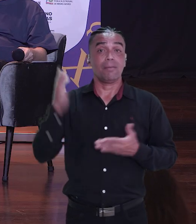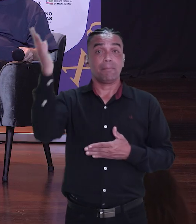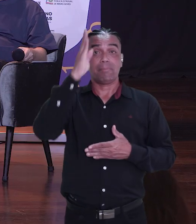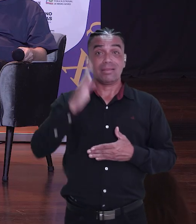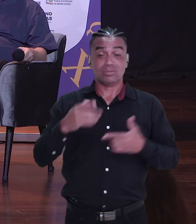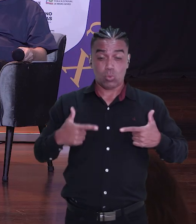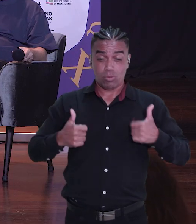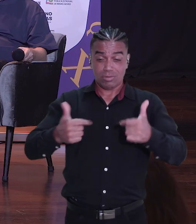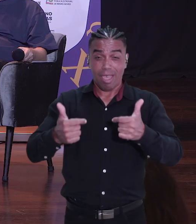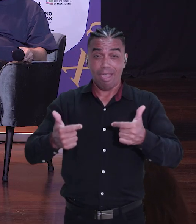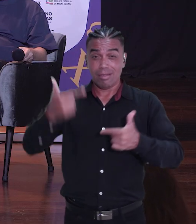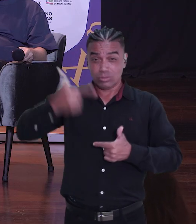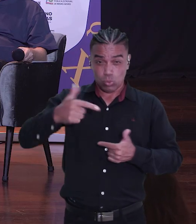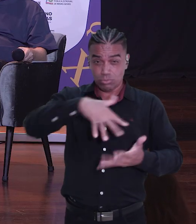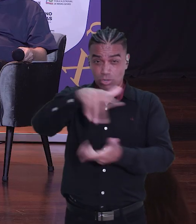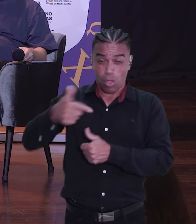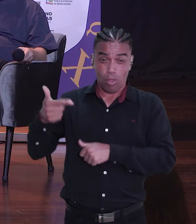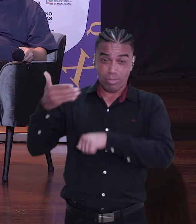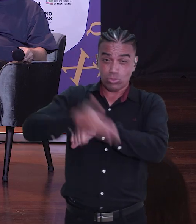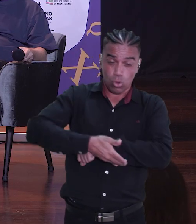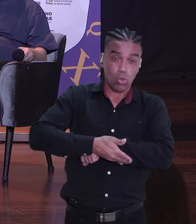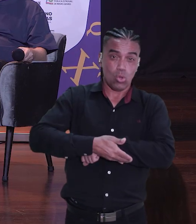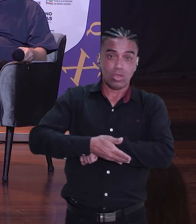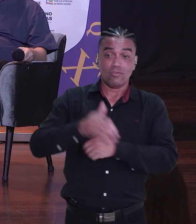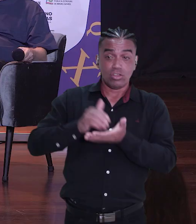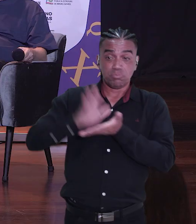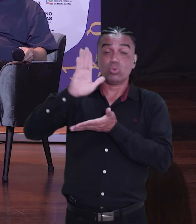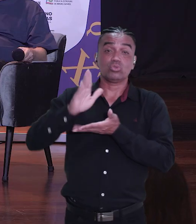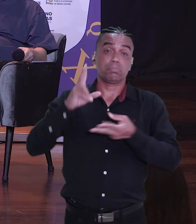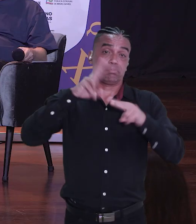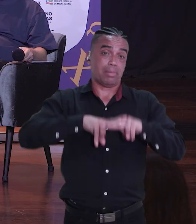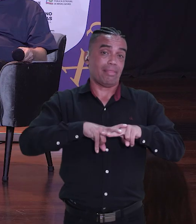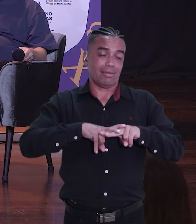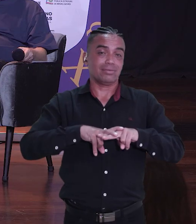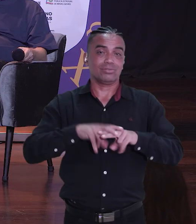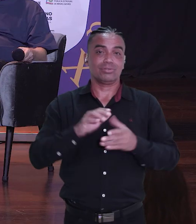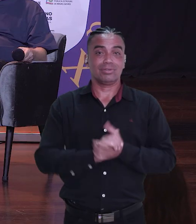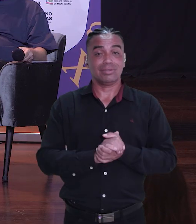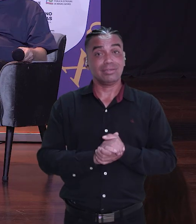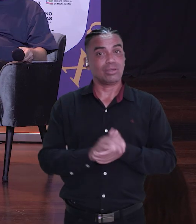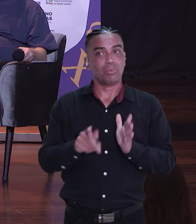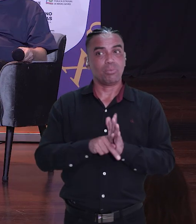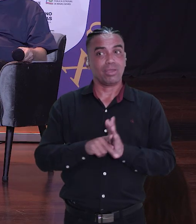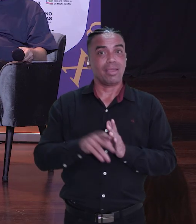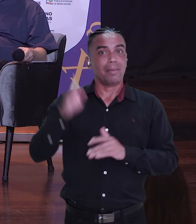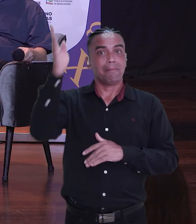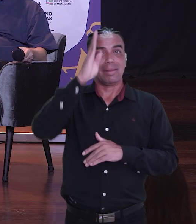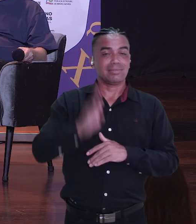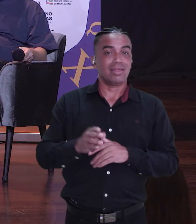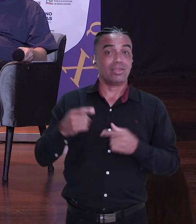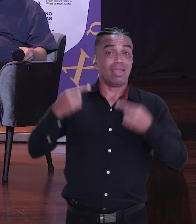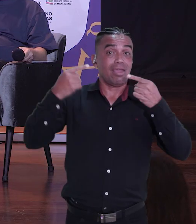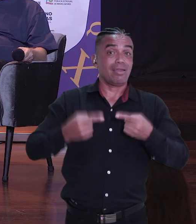quando o Brasil declarou guerra, esses alemães foram todos expulsos, ou presos, condenados, e deixaram como herança os brasileiros que torciam por